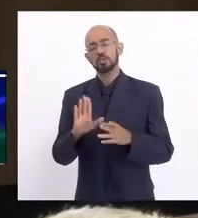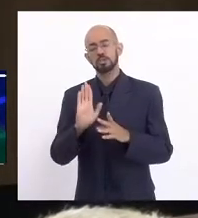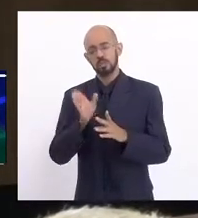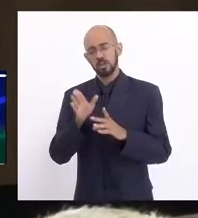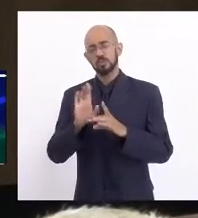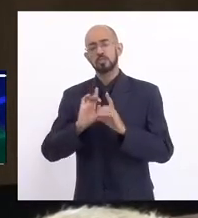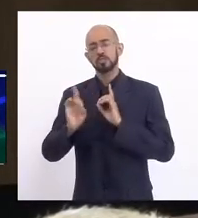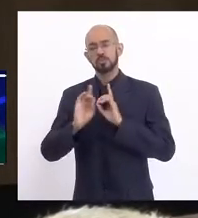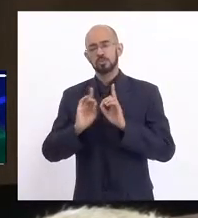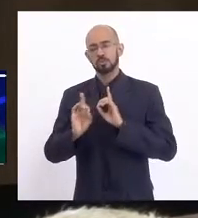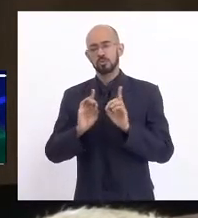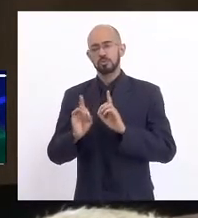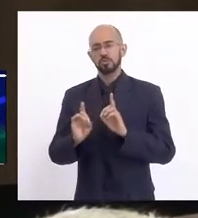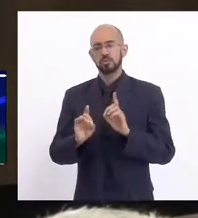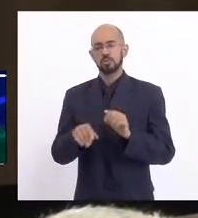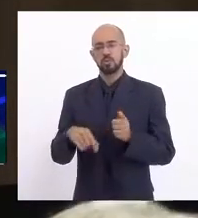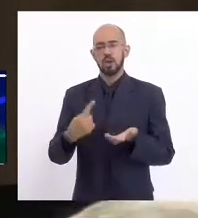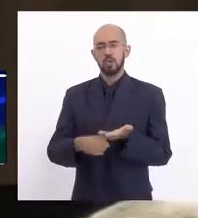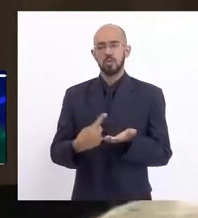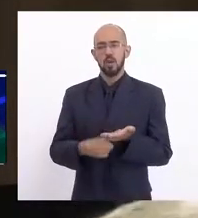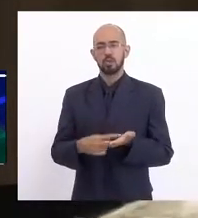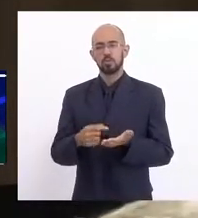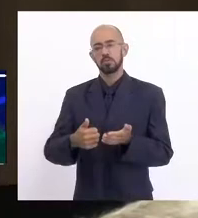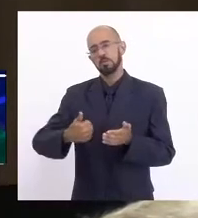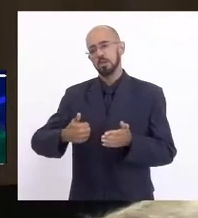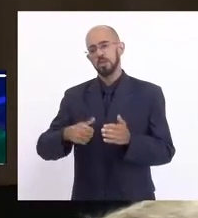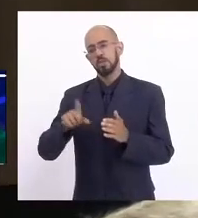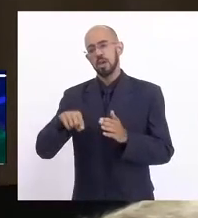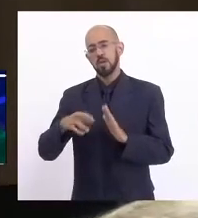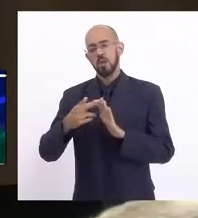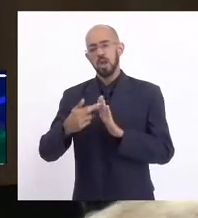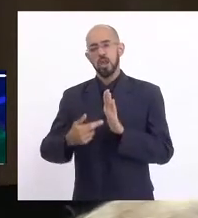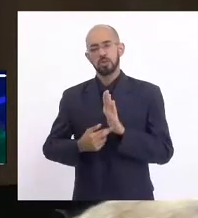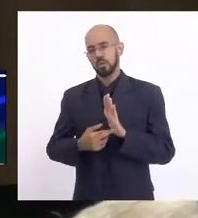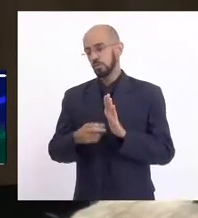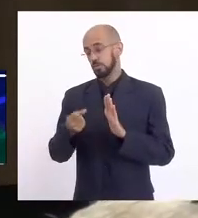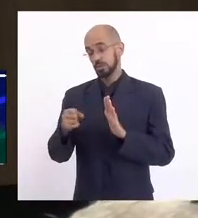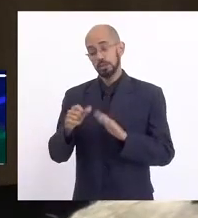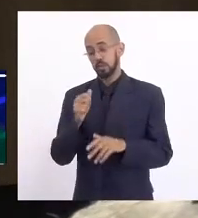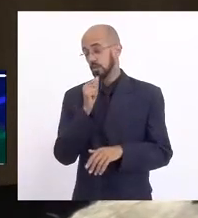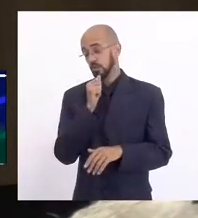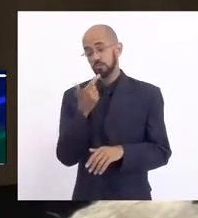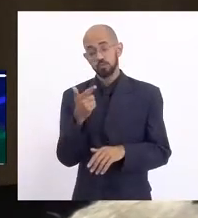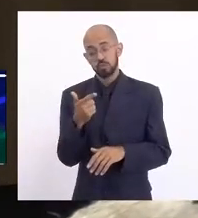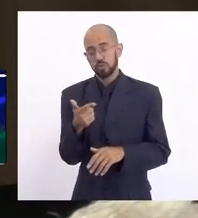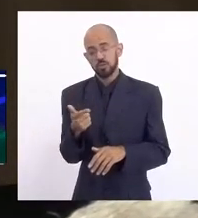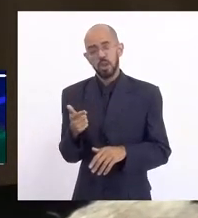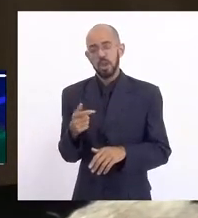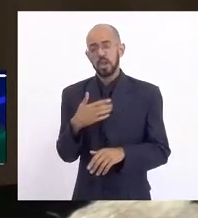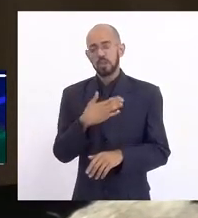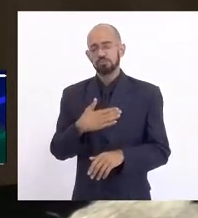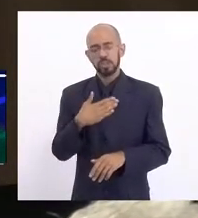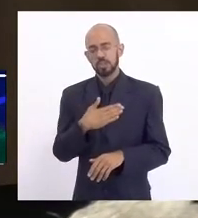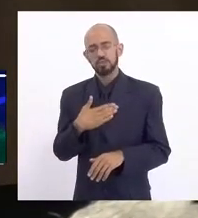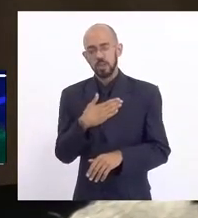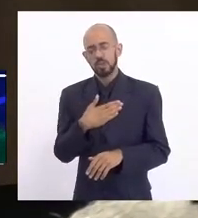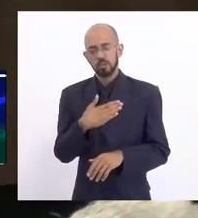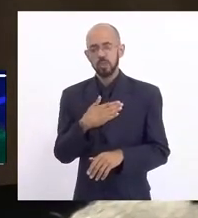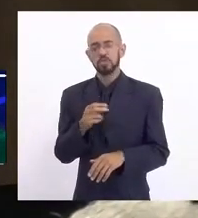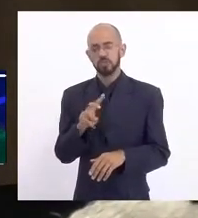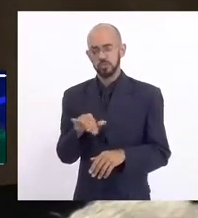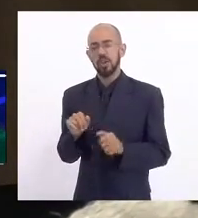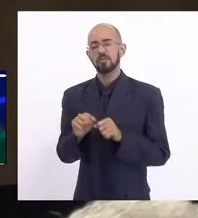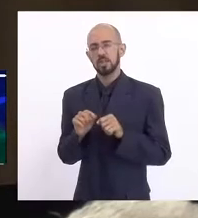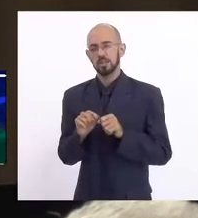O acordo, primeiro é o relatório. Se não vier ou não tiver contento, é que a gente pode desdobrar.